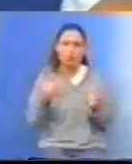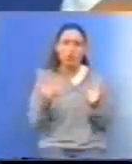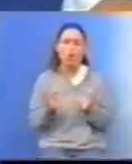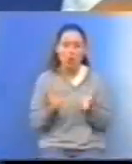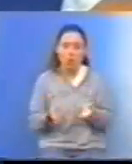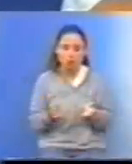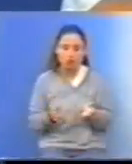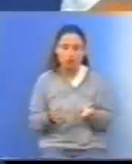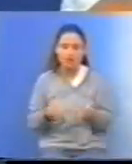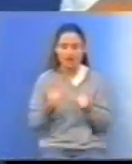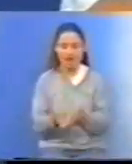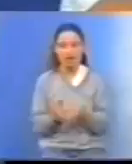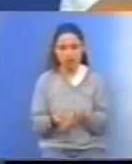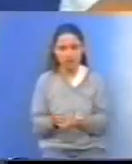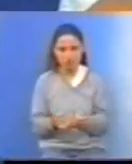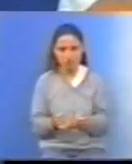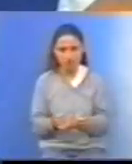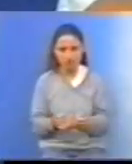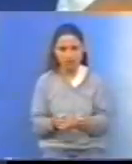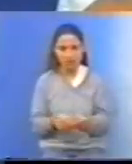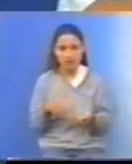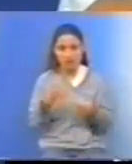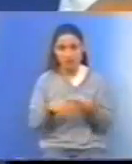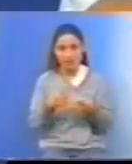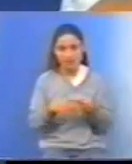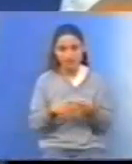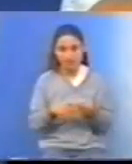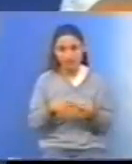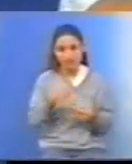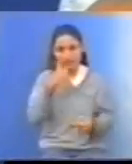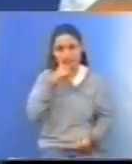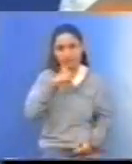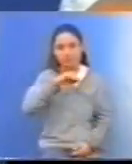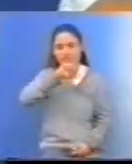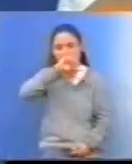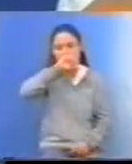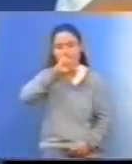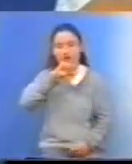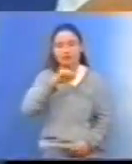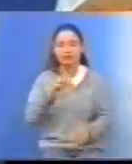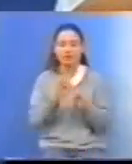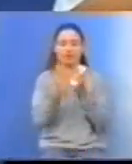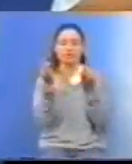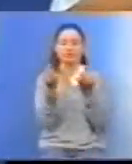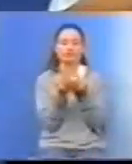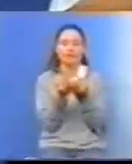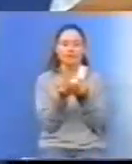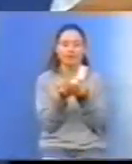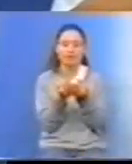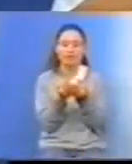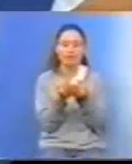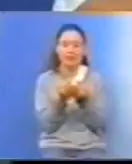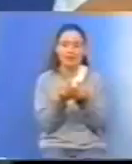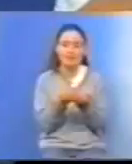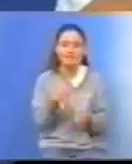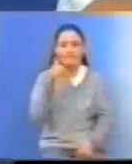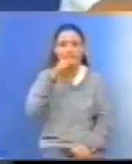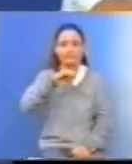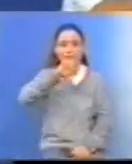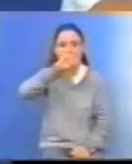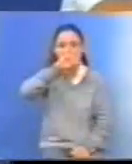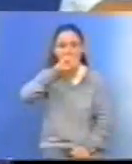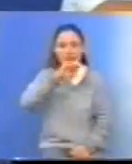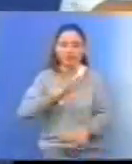já, mãe de famílias, mãe de família, de um filho, de dois filhos, de três filhos, você precisa já estar